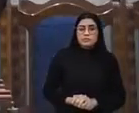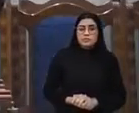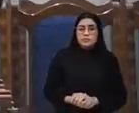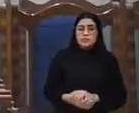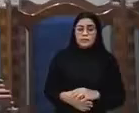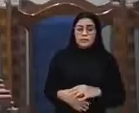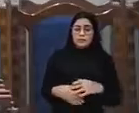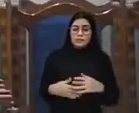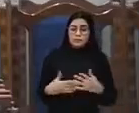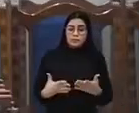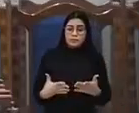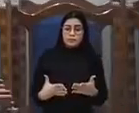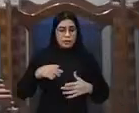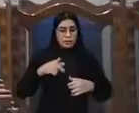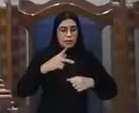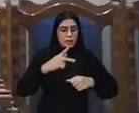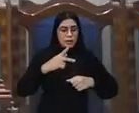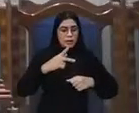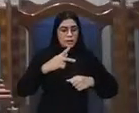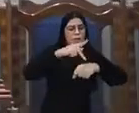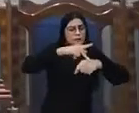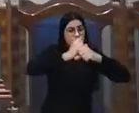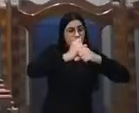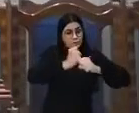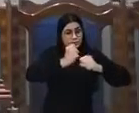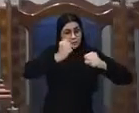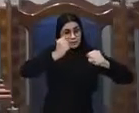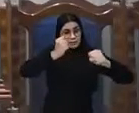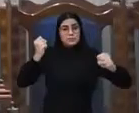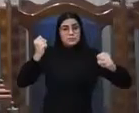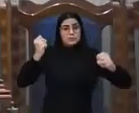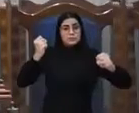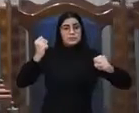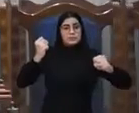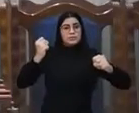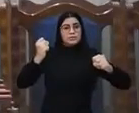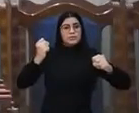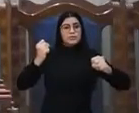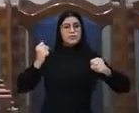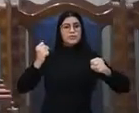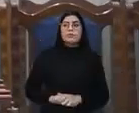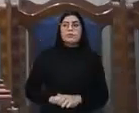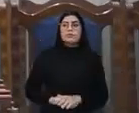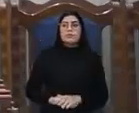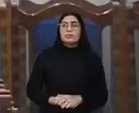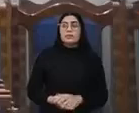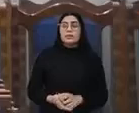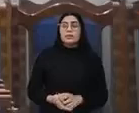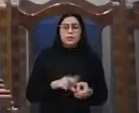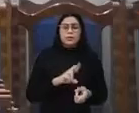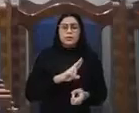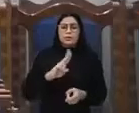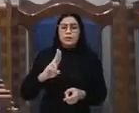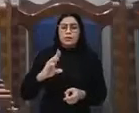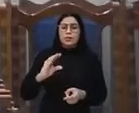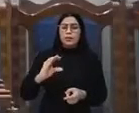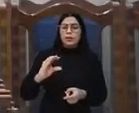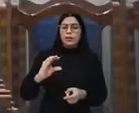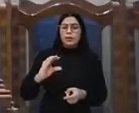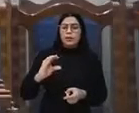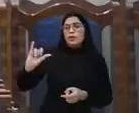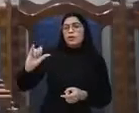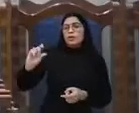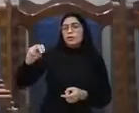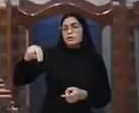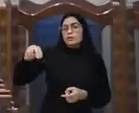grande praça, não é? O Areópago era um lugar chamado também a Colina de Marte, estava frente para a